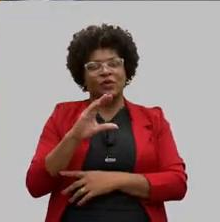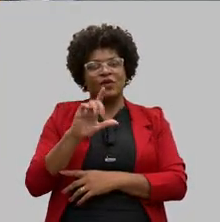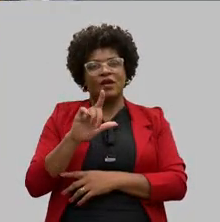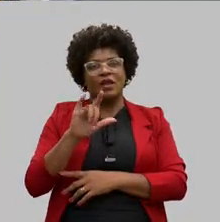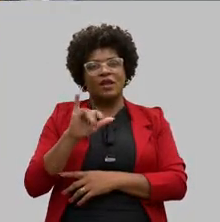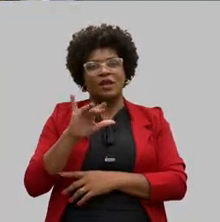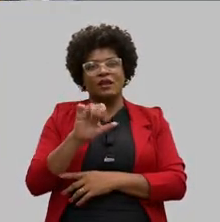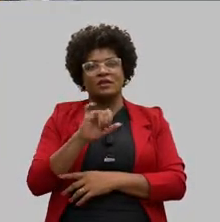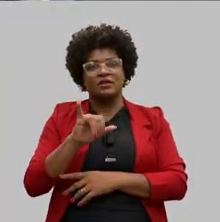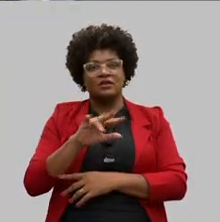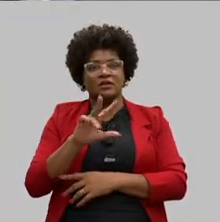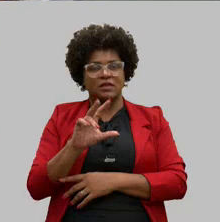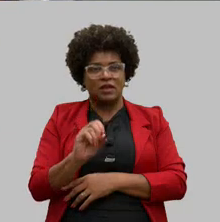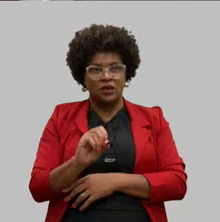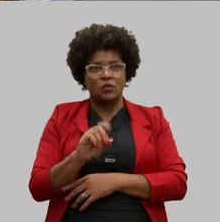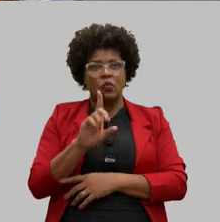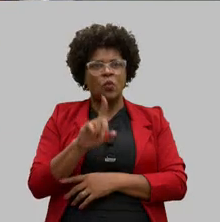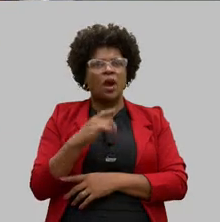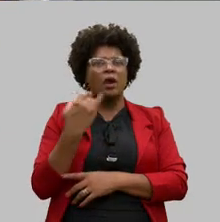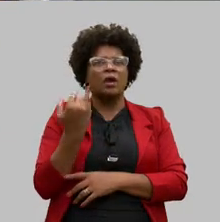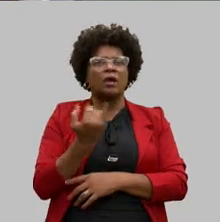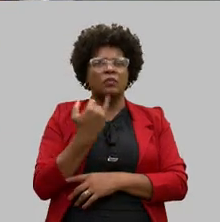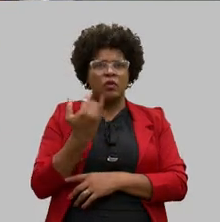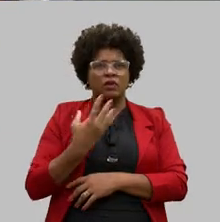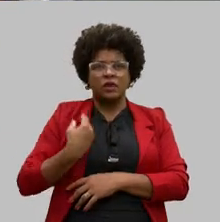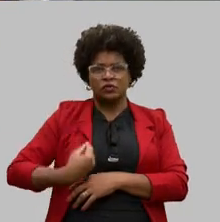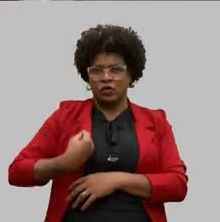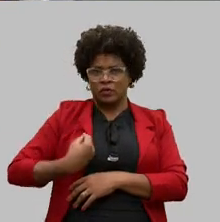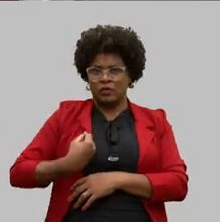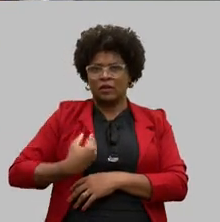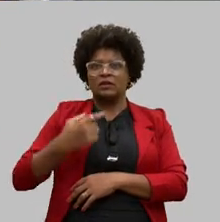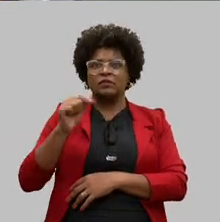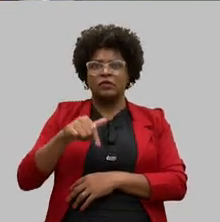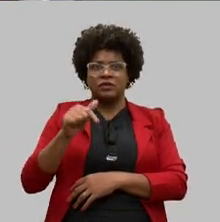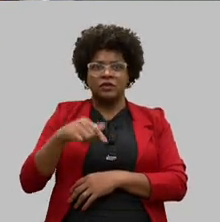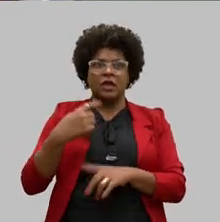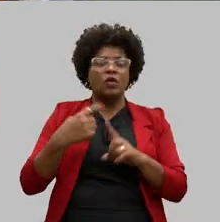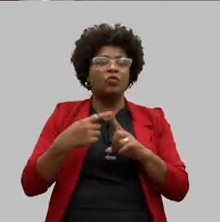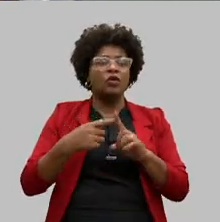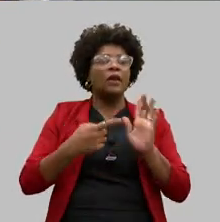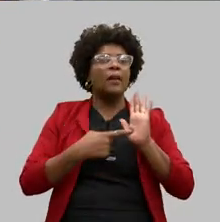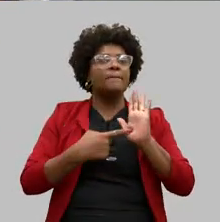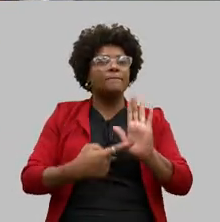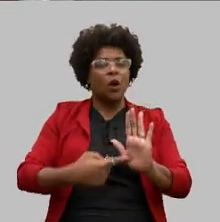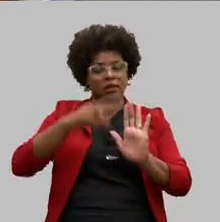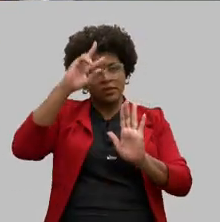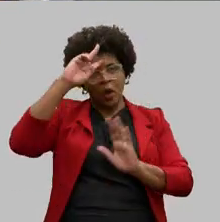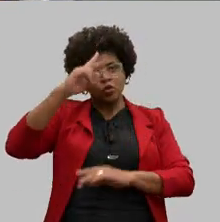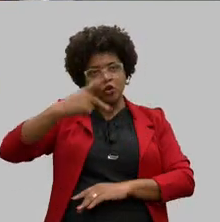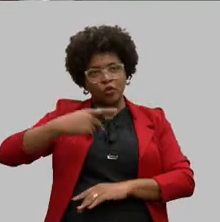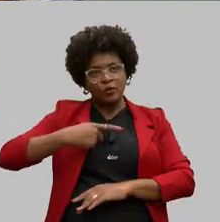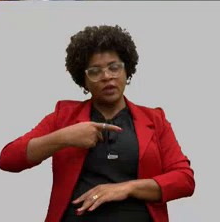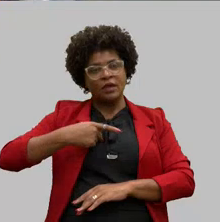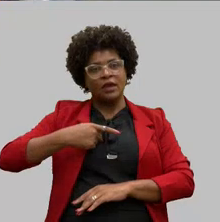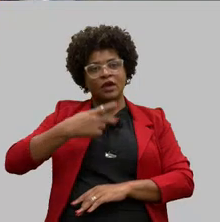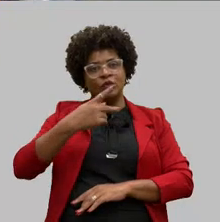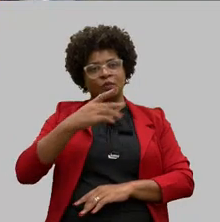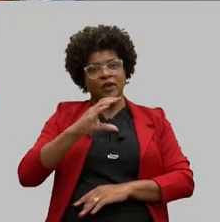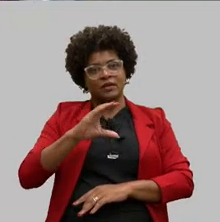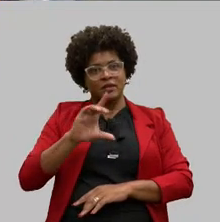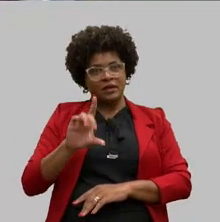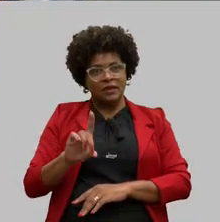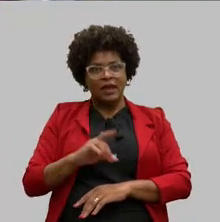importante né a participação dele que retrata a autonomia de uma pessoa com deficiência né obrigado ao